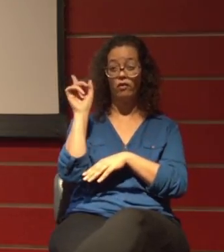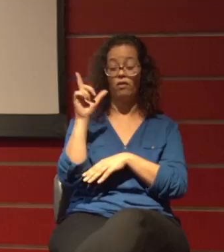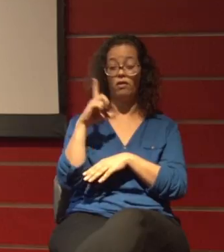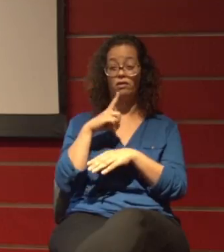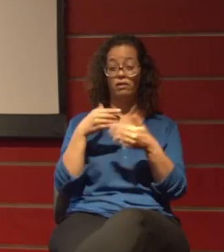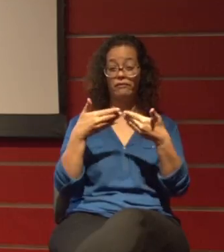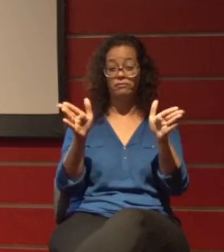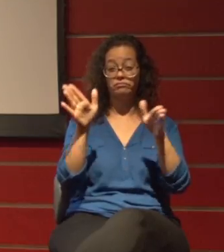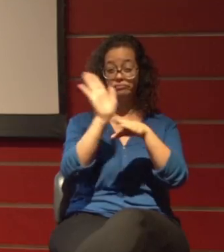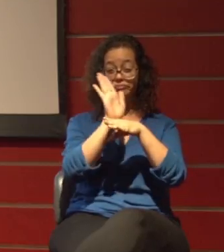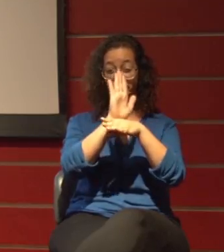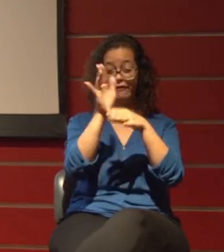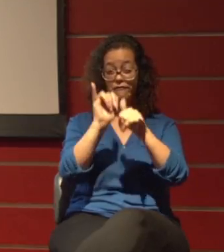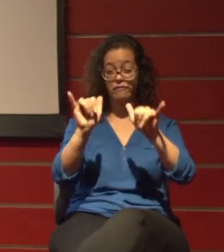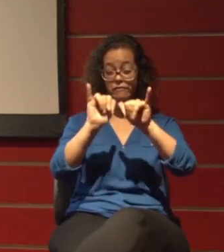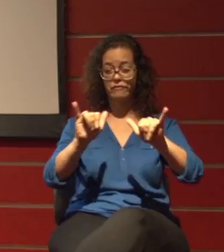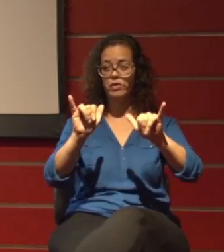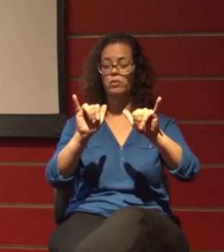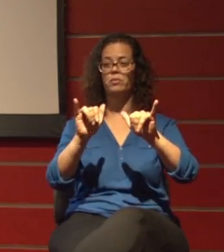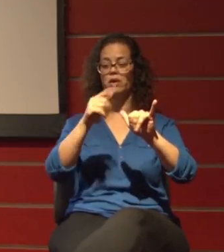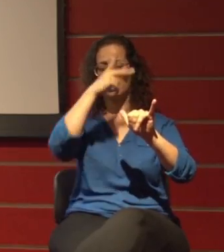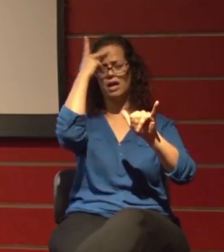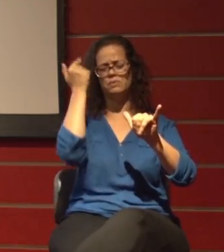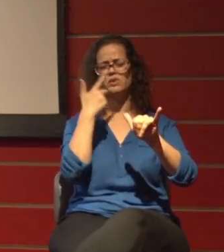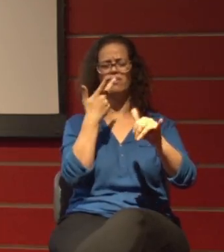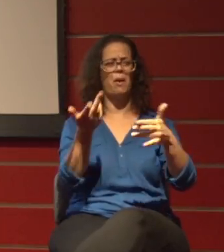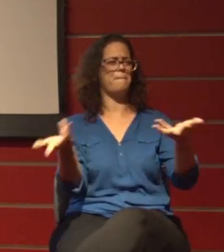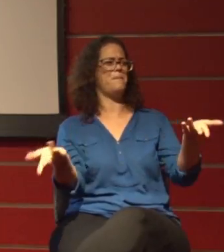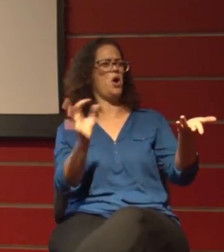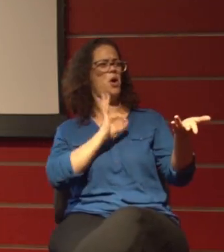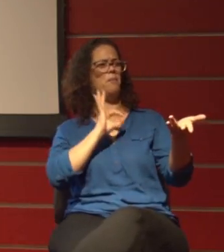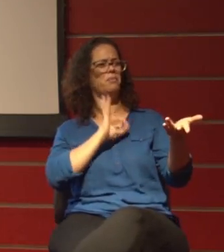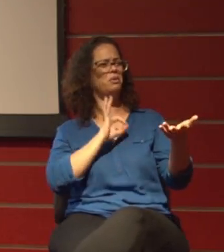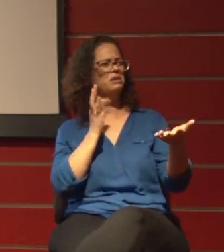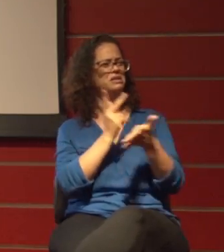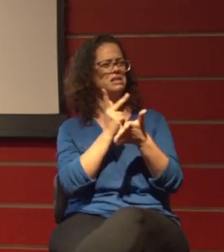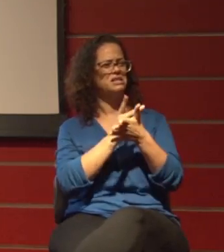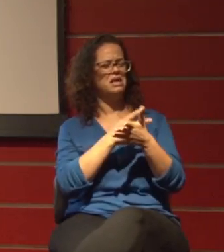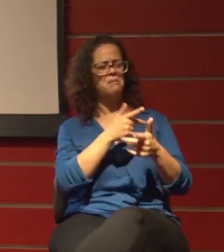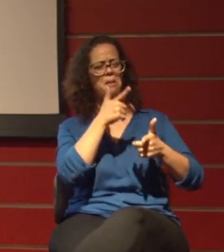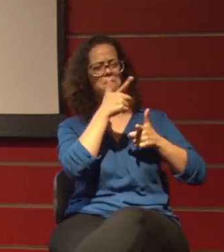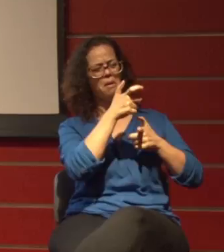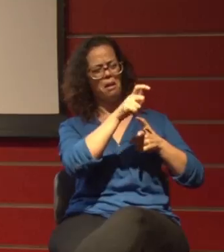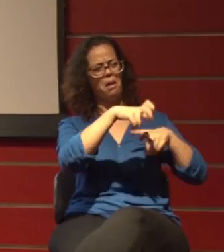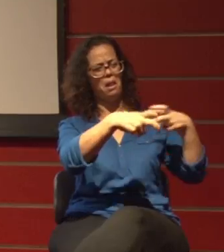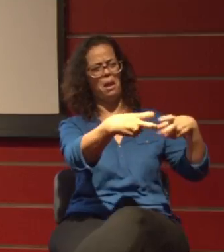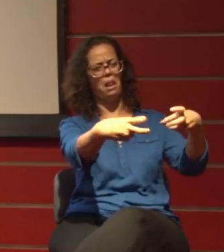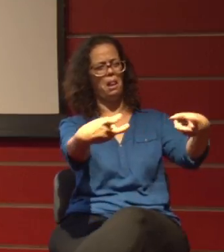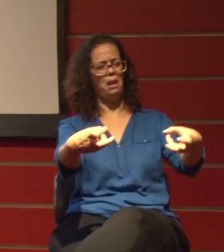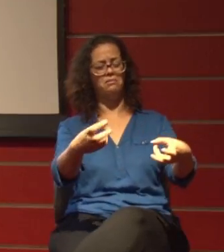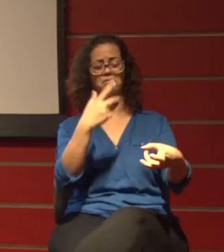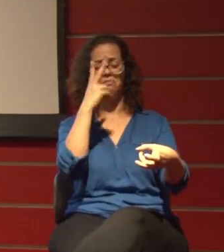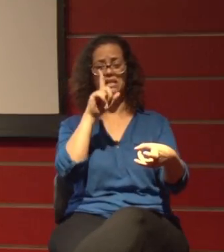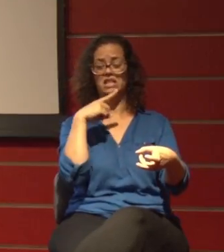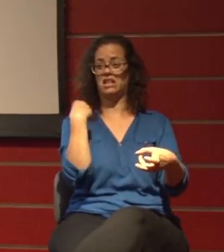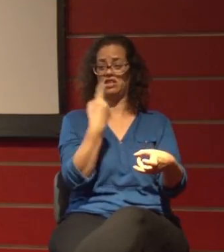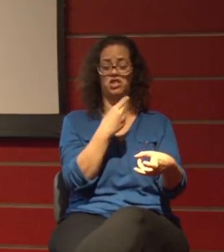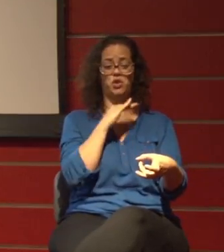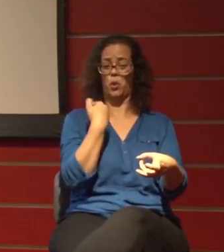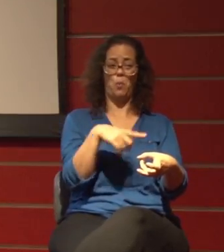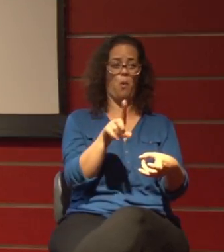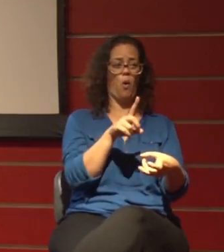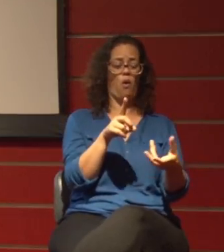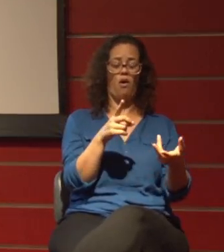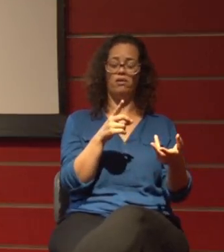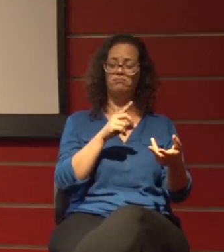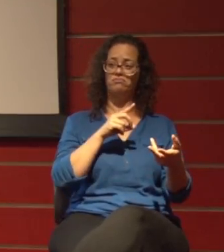disso a gente já está sofrendo com essa ação da polícia de de levar Bala o tempo inteiro como se a gente não morresse e daí a